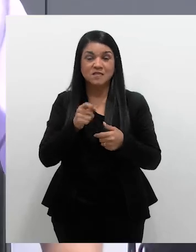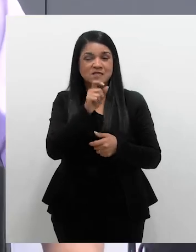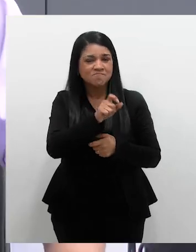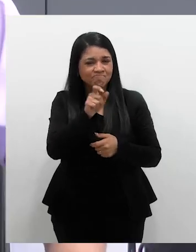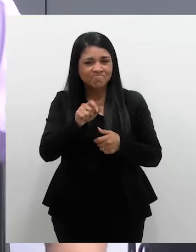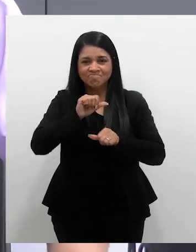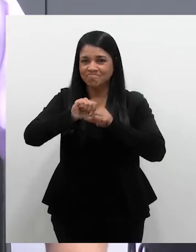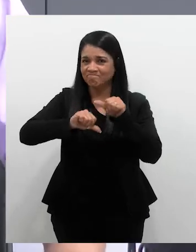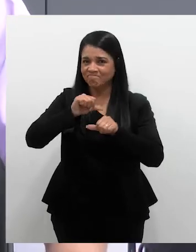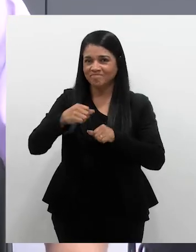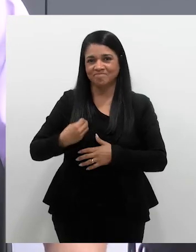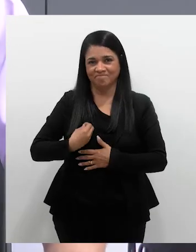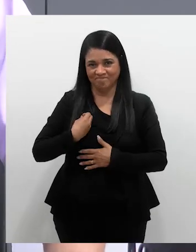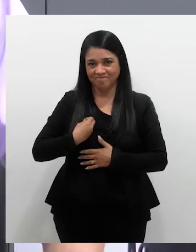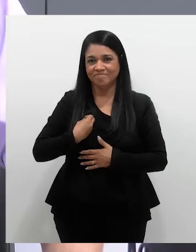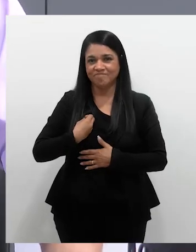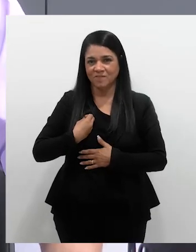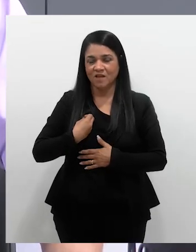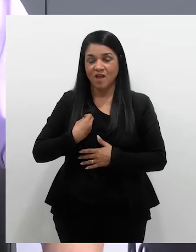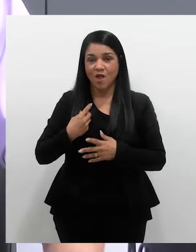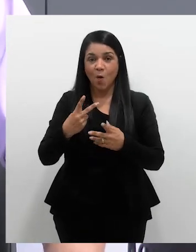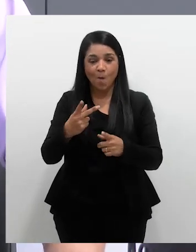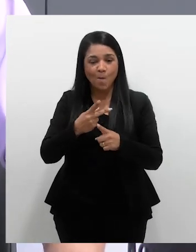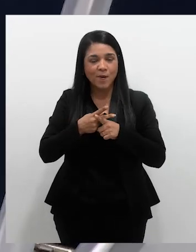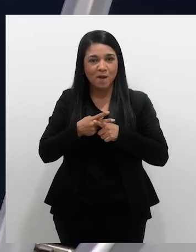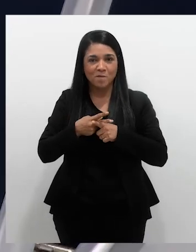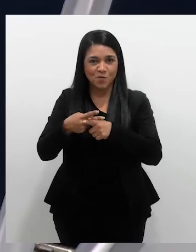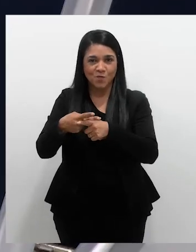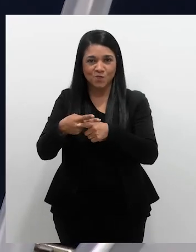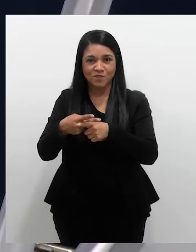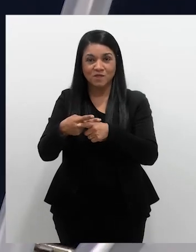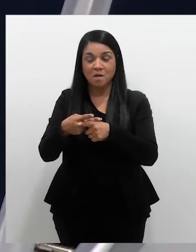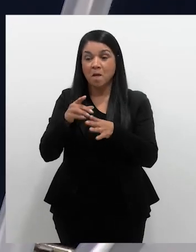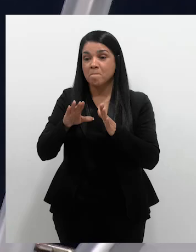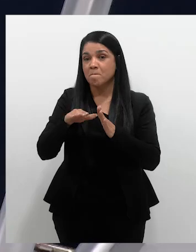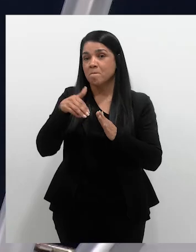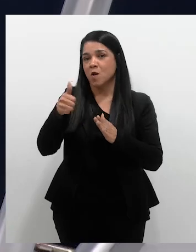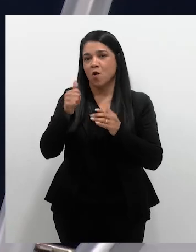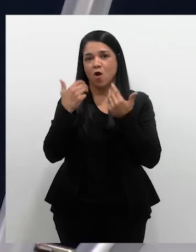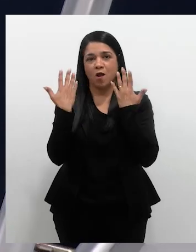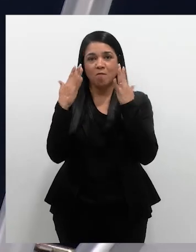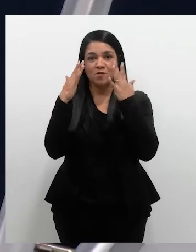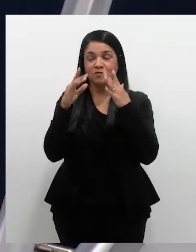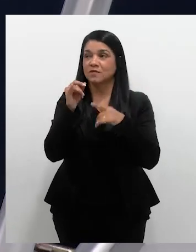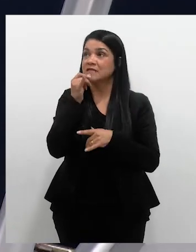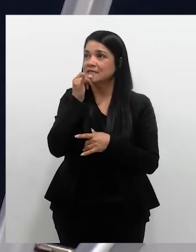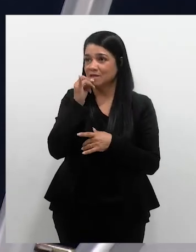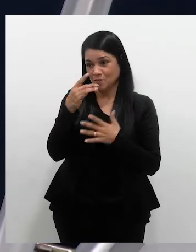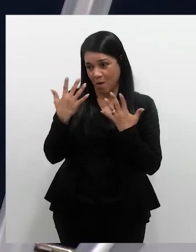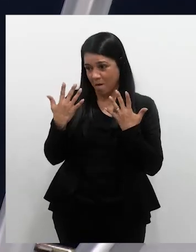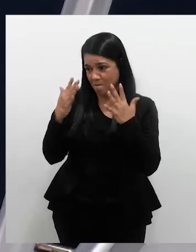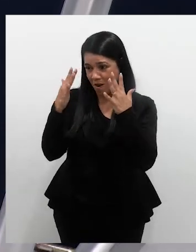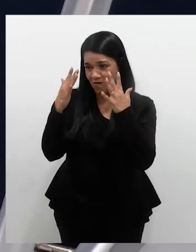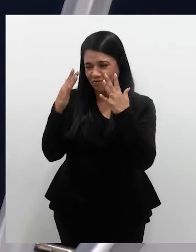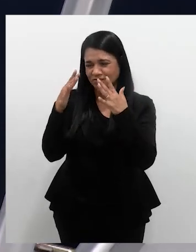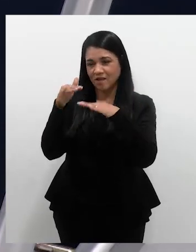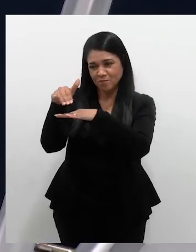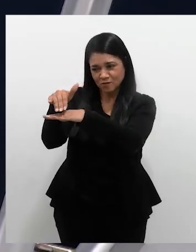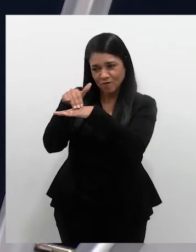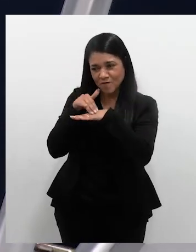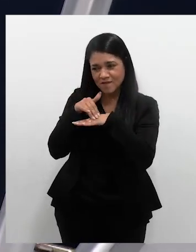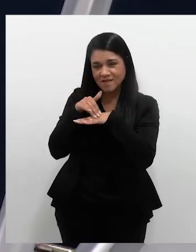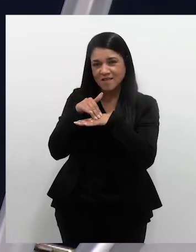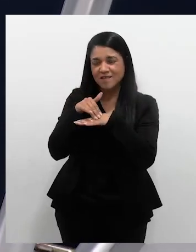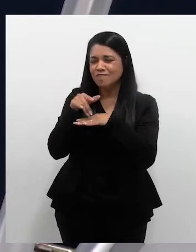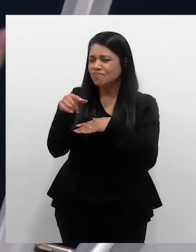vida das pessoas, né? Esse é o grande prêmio. Melhor que o aplauso até. Nossa, quando alguém te aplaude e depois chega pra você e